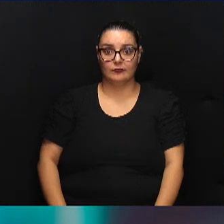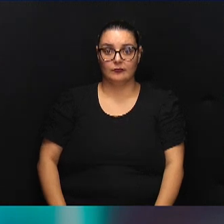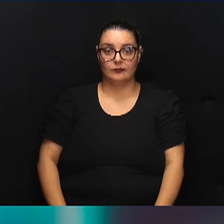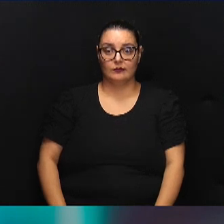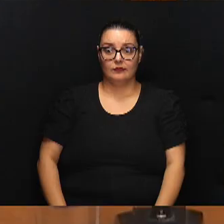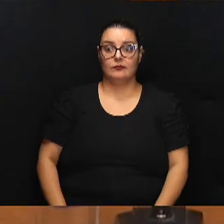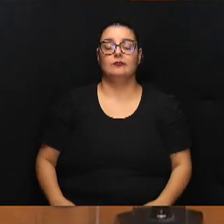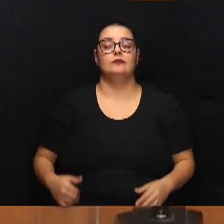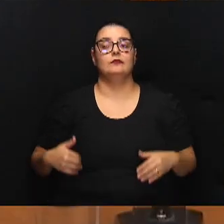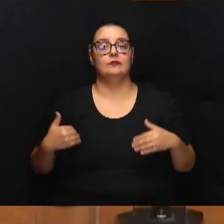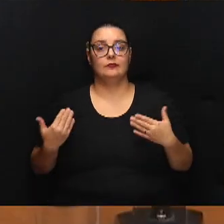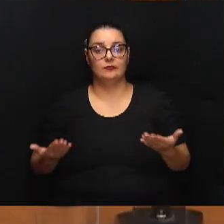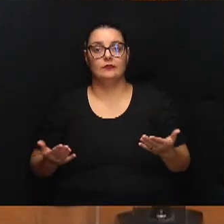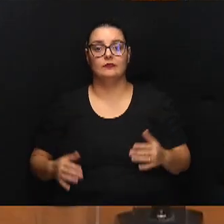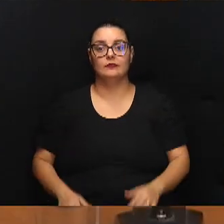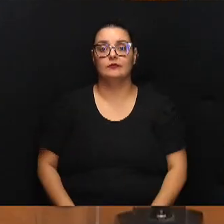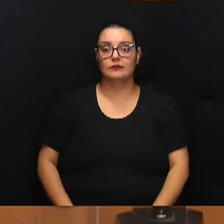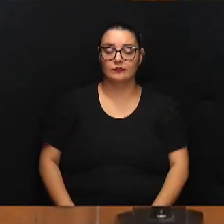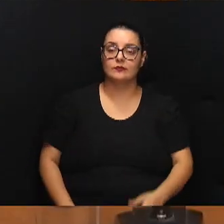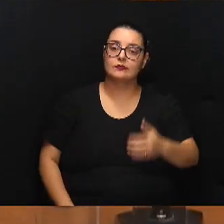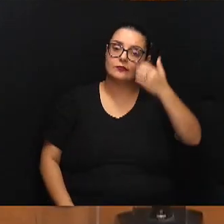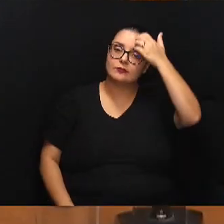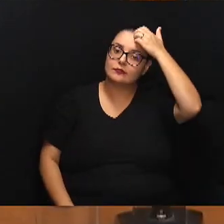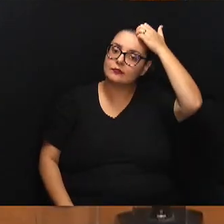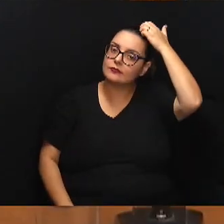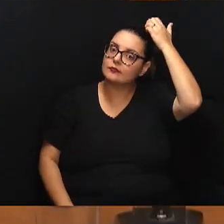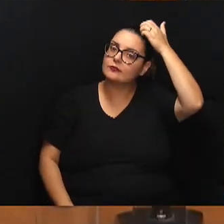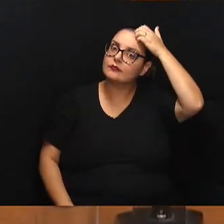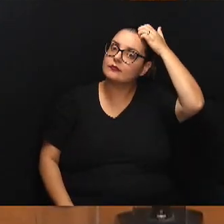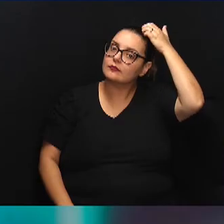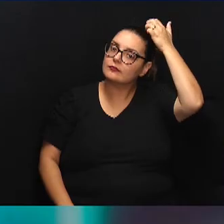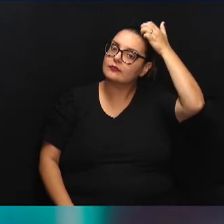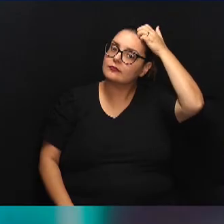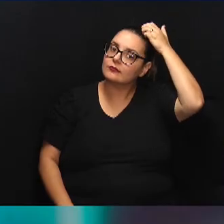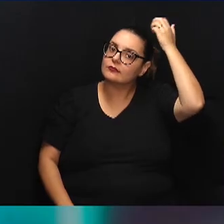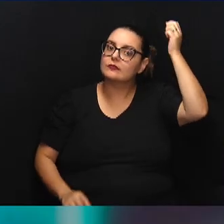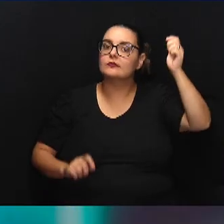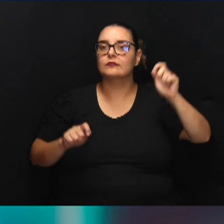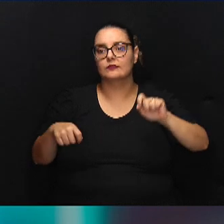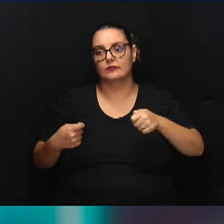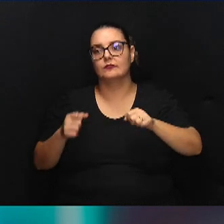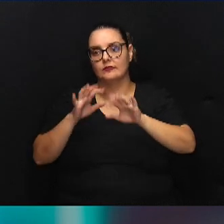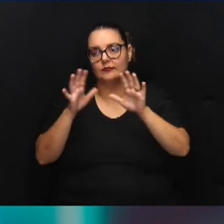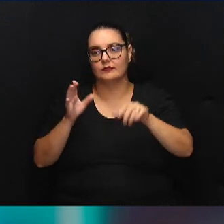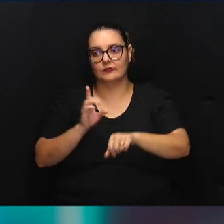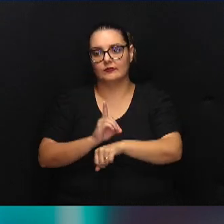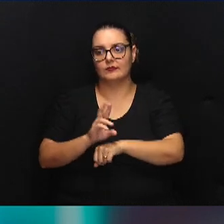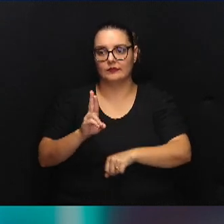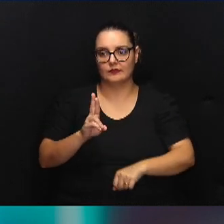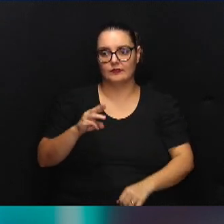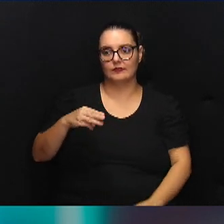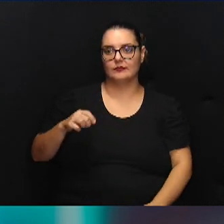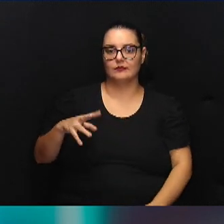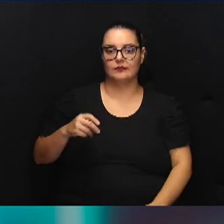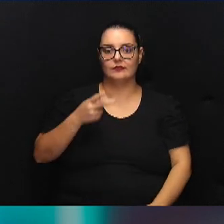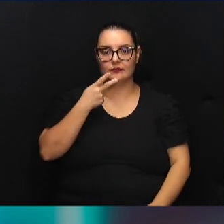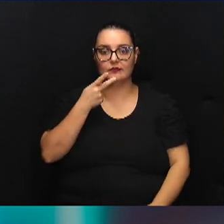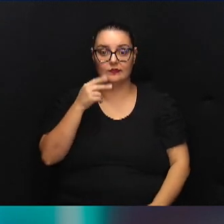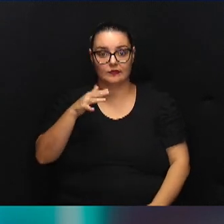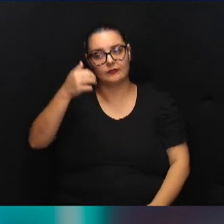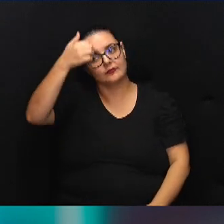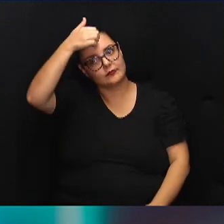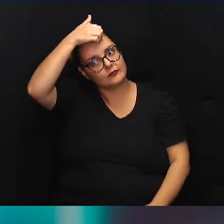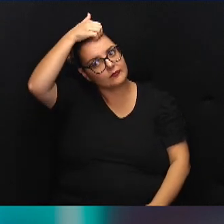E aí, acho que aqui a gente tem um sinal muito claro. Eu vou chamar o Dr. Marcelo para falar mais